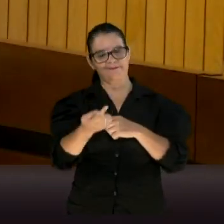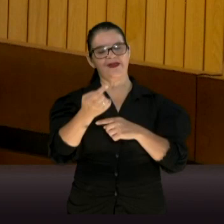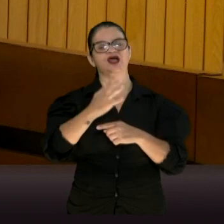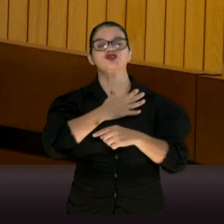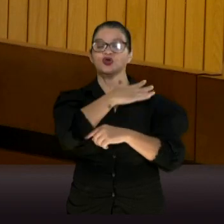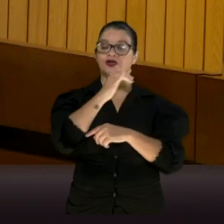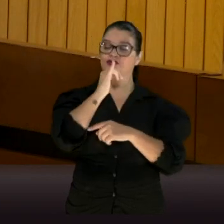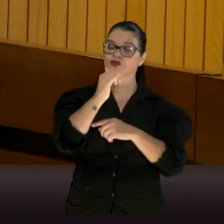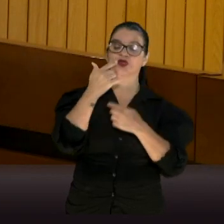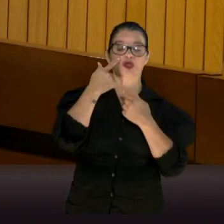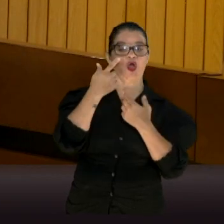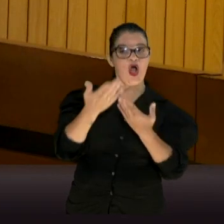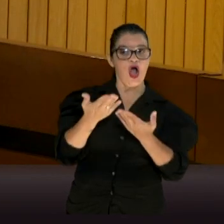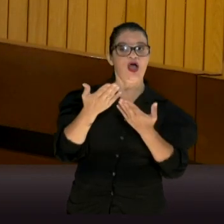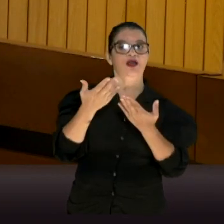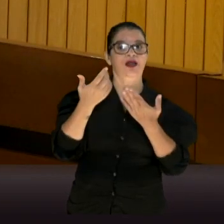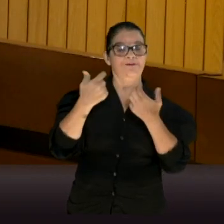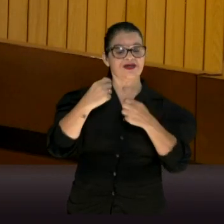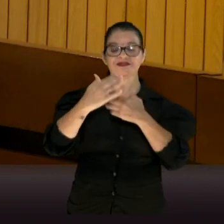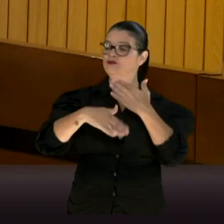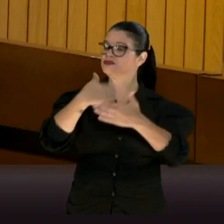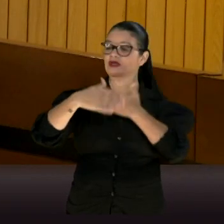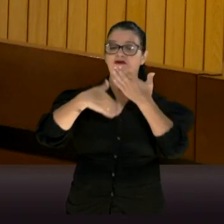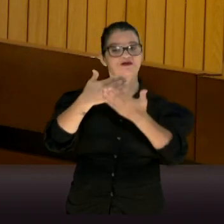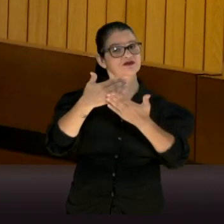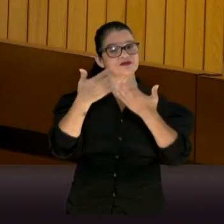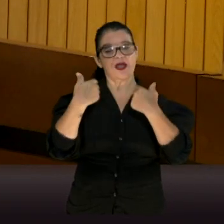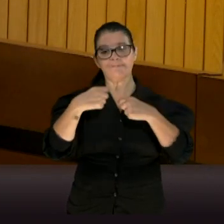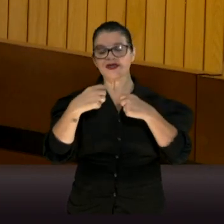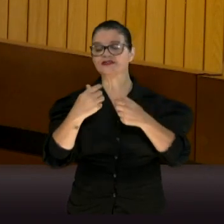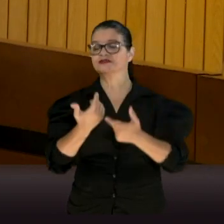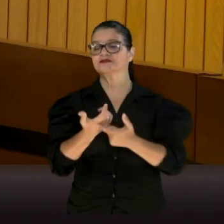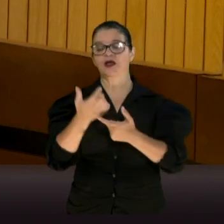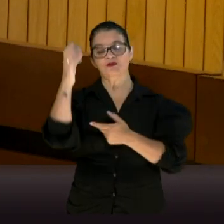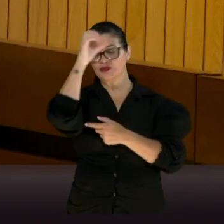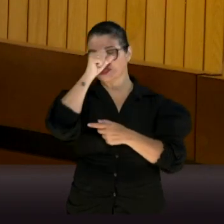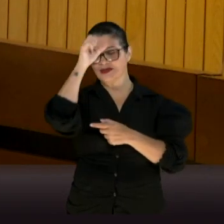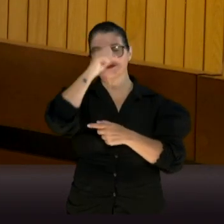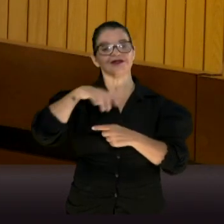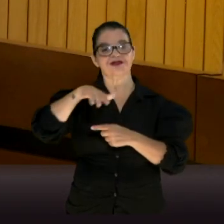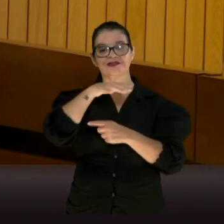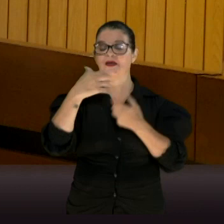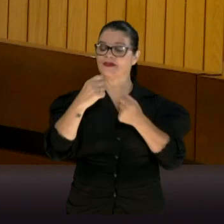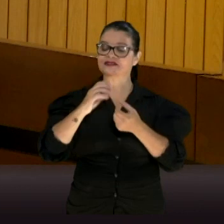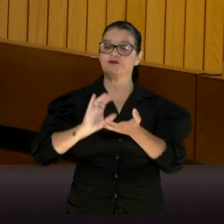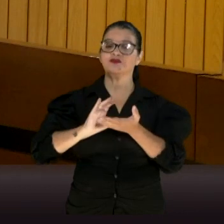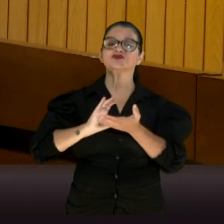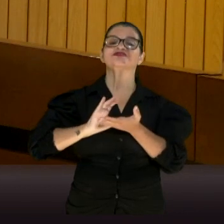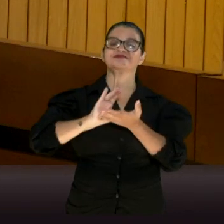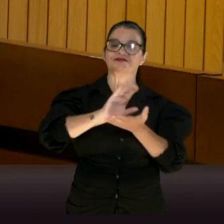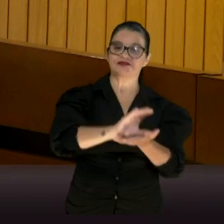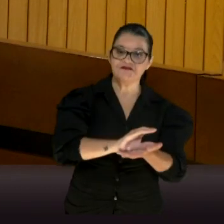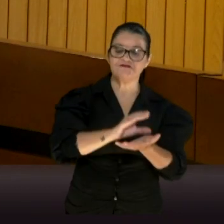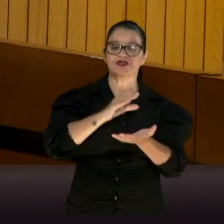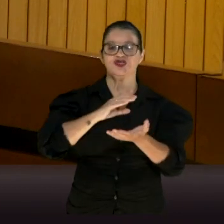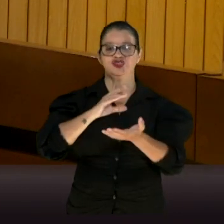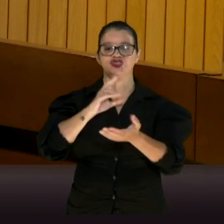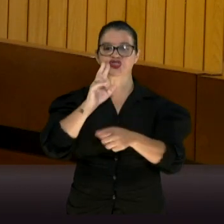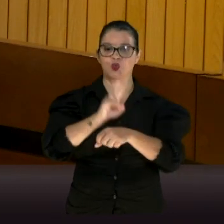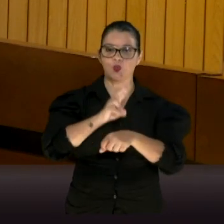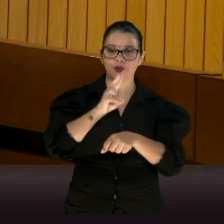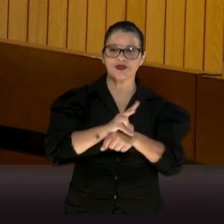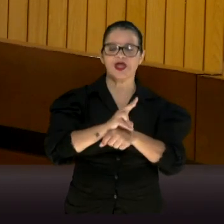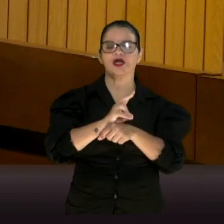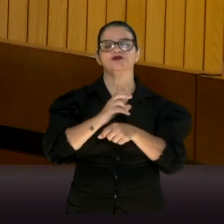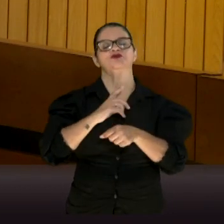olha, precisamos avançar, precisamos crescer nessa área, precisamos investir, cuidar. E o nosso comando,